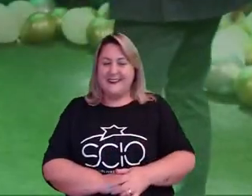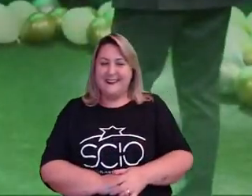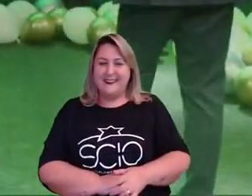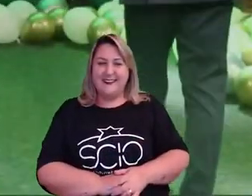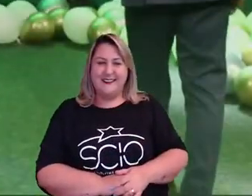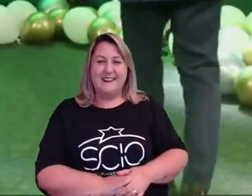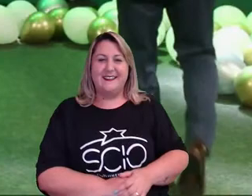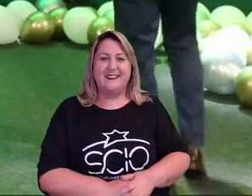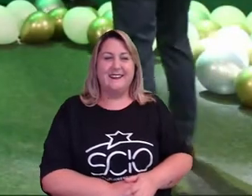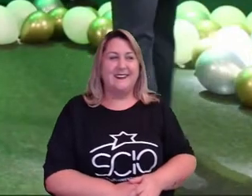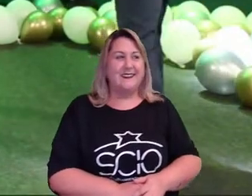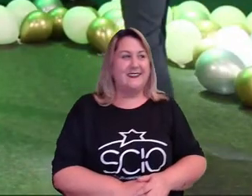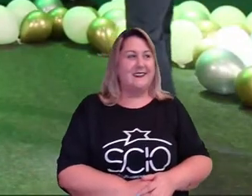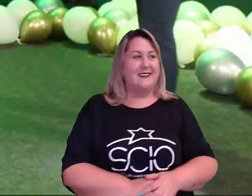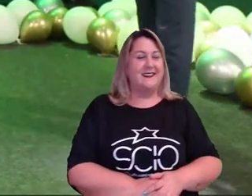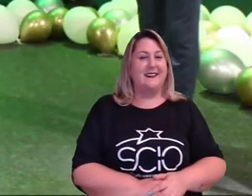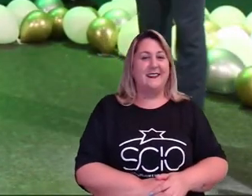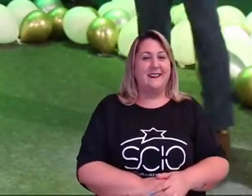Flores.